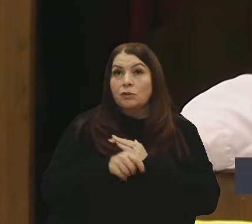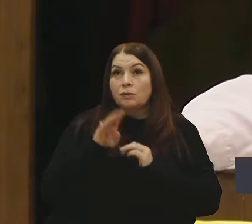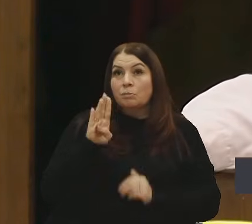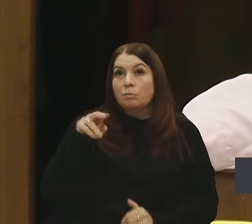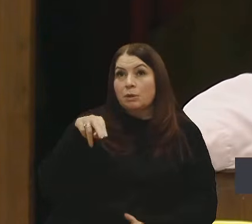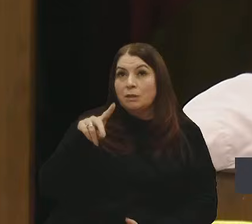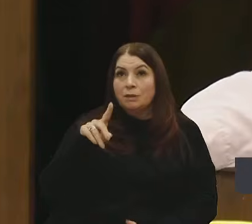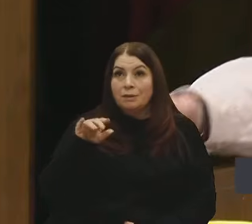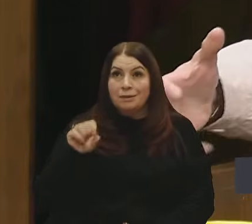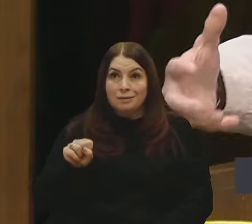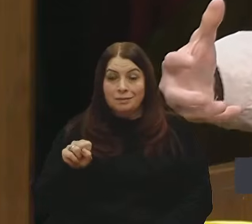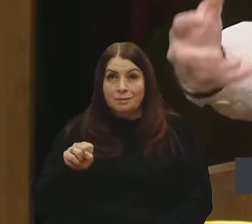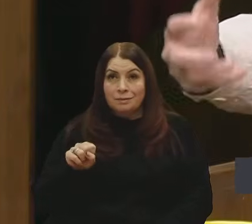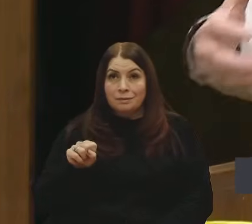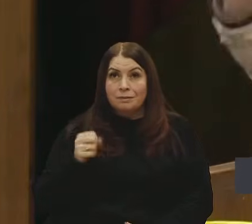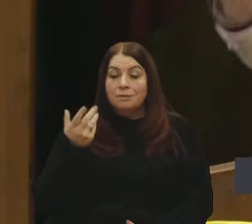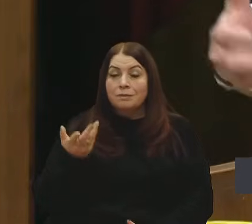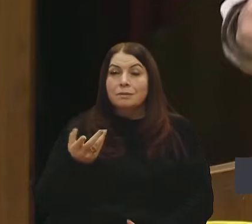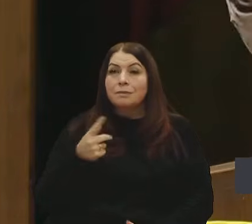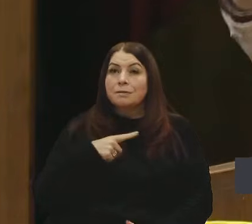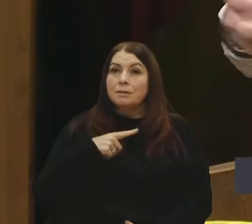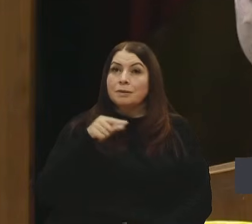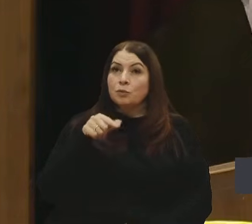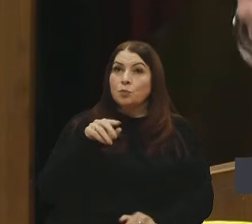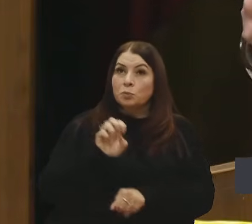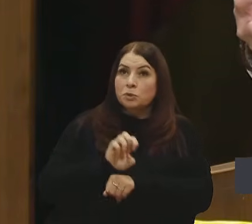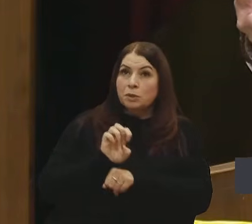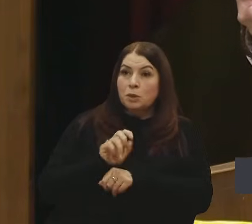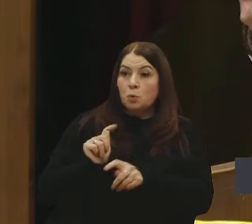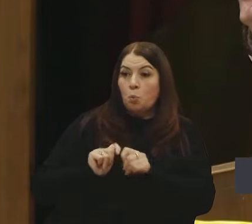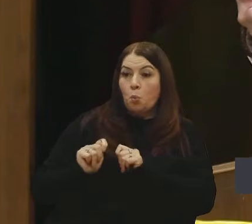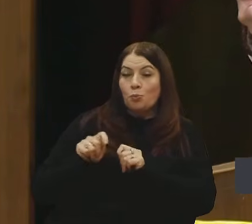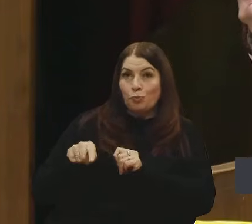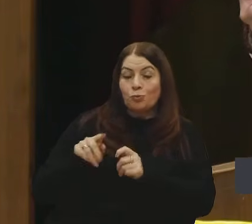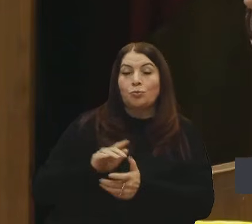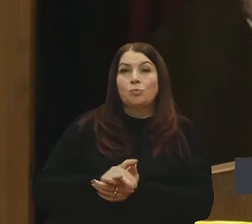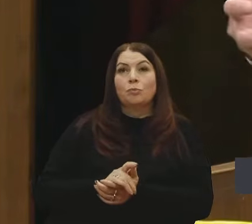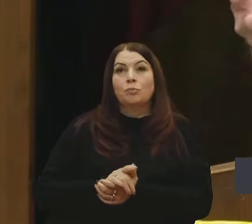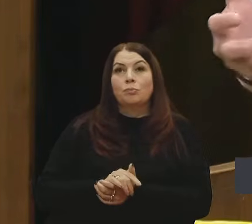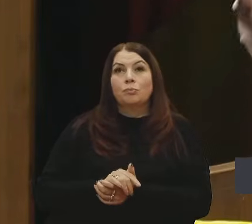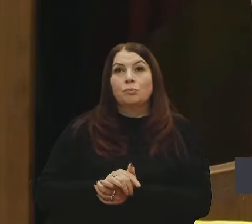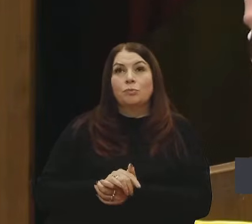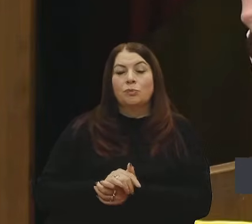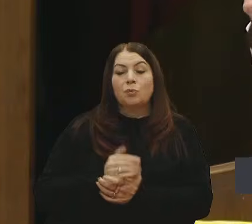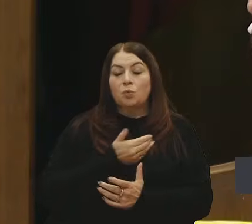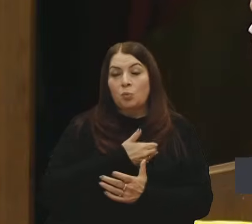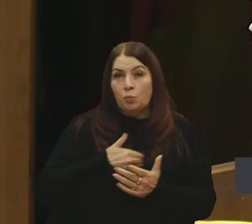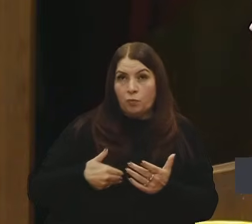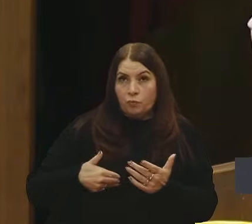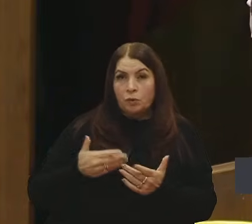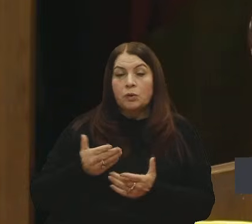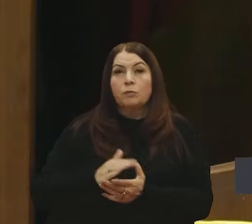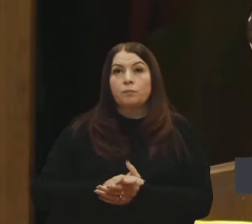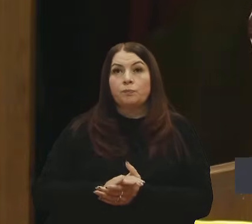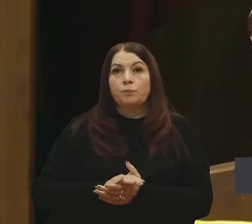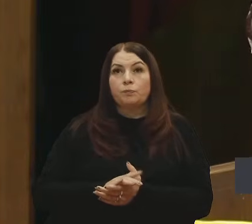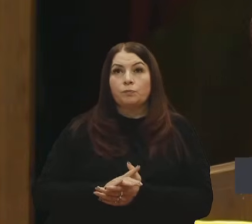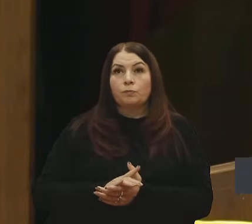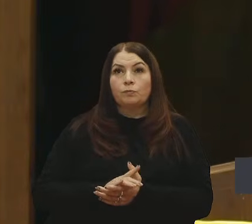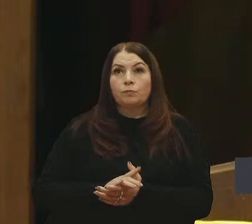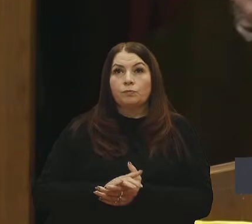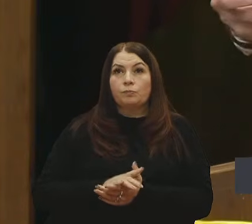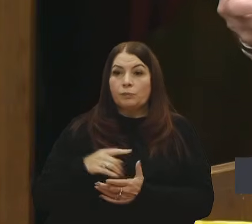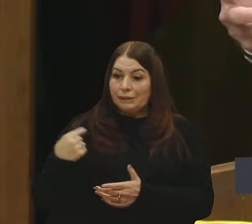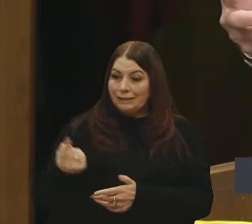BNDES. Se o Estado está sob controle de um governo do nosso